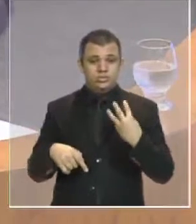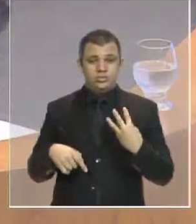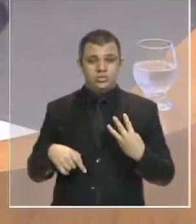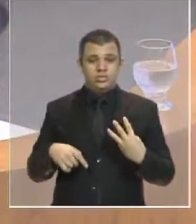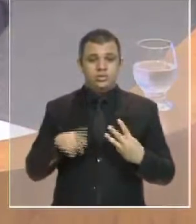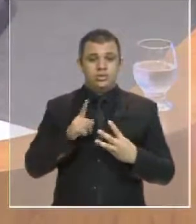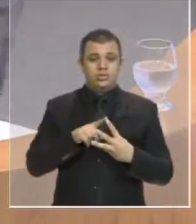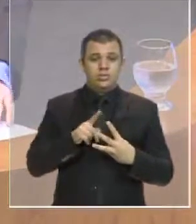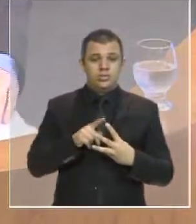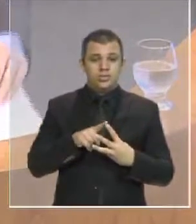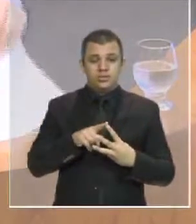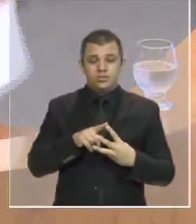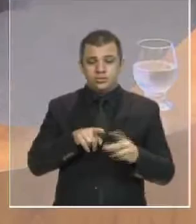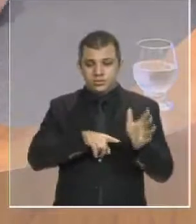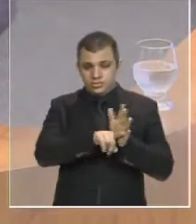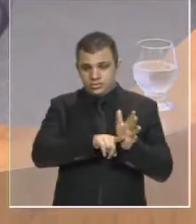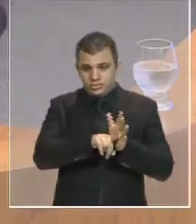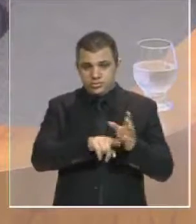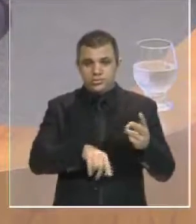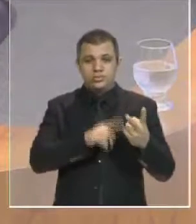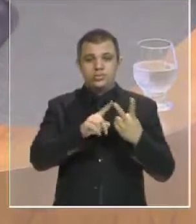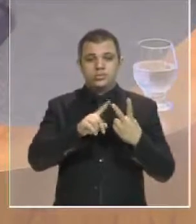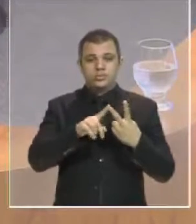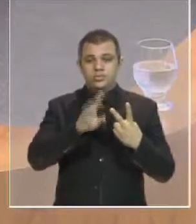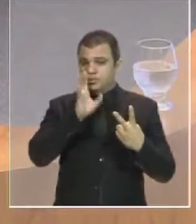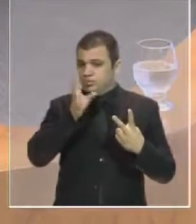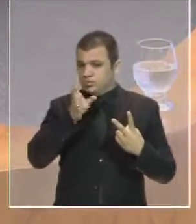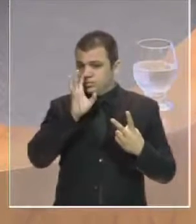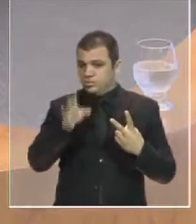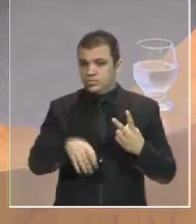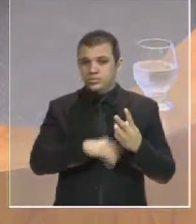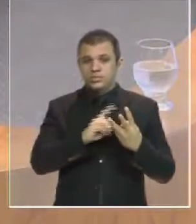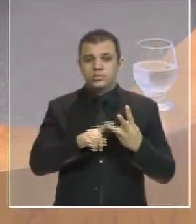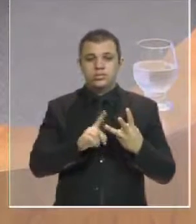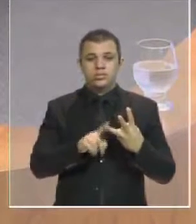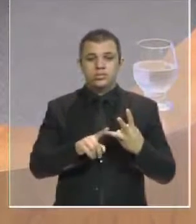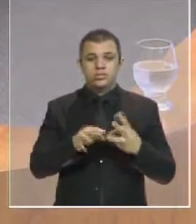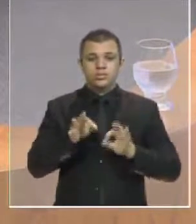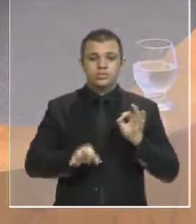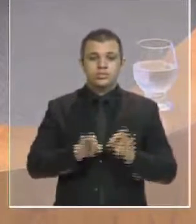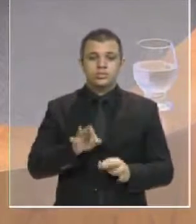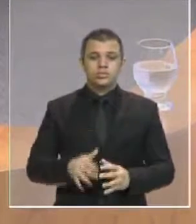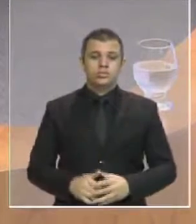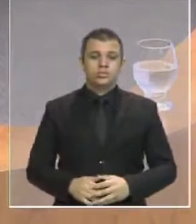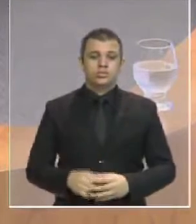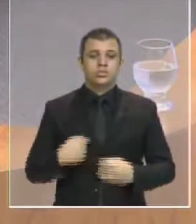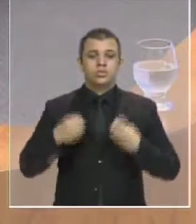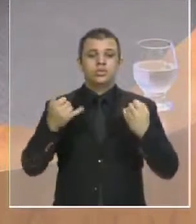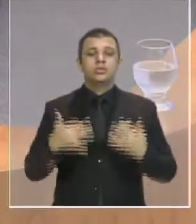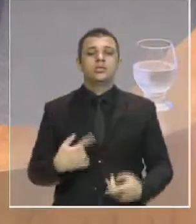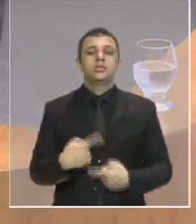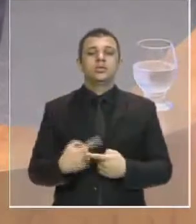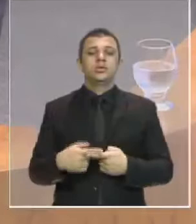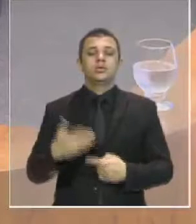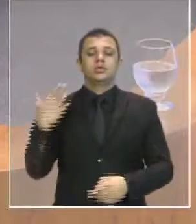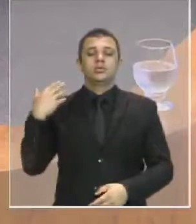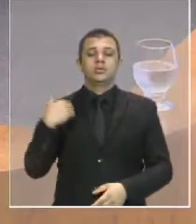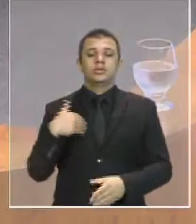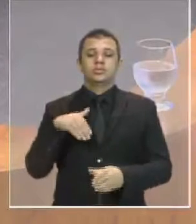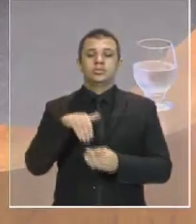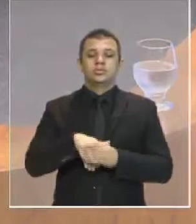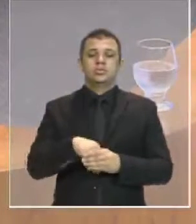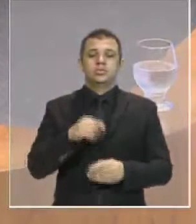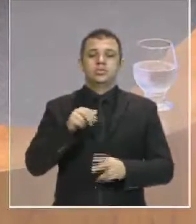Investigador, acusador e juiz. Digo isso, deputado Otelino, porque após as eleições do ano passado, em